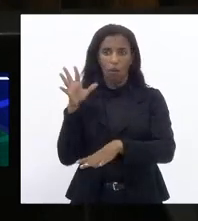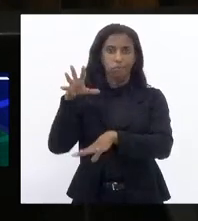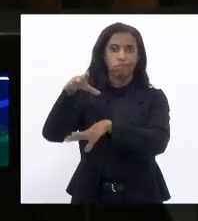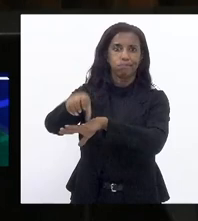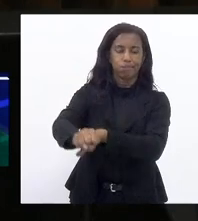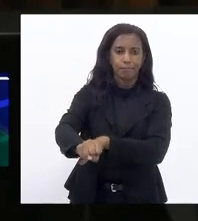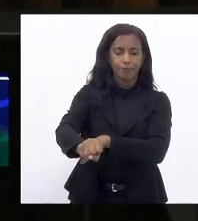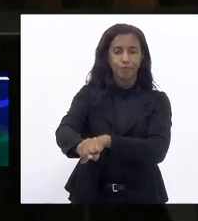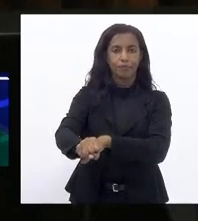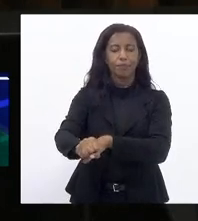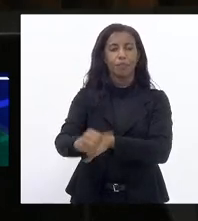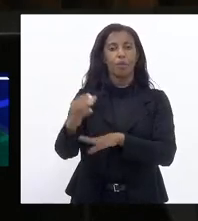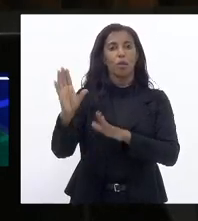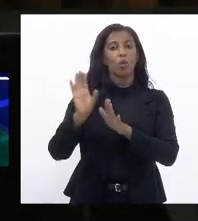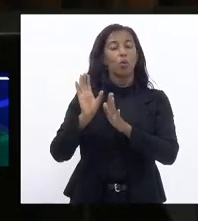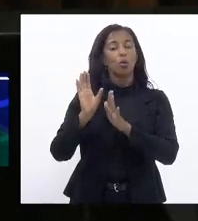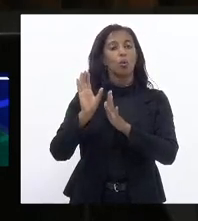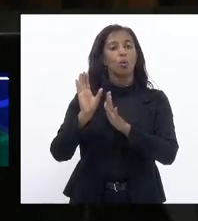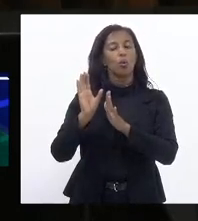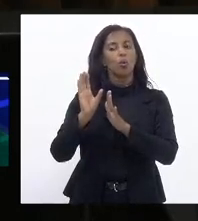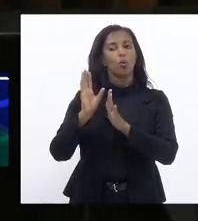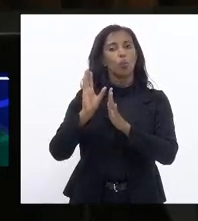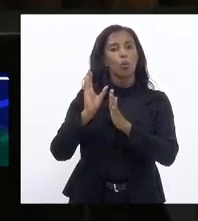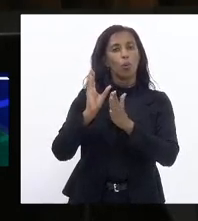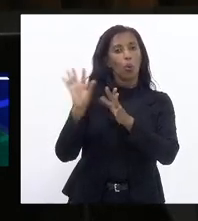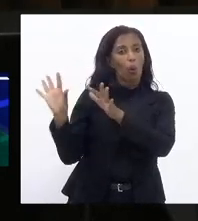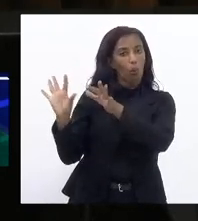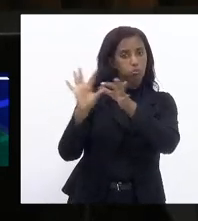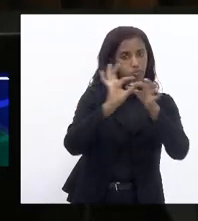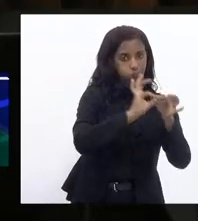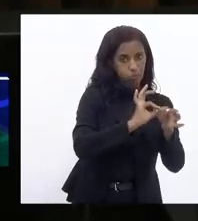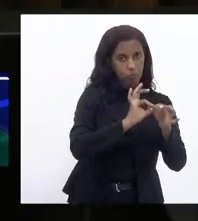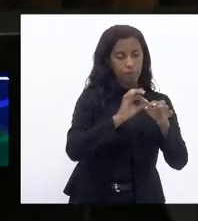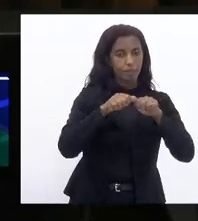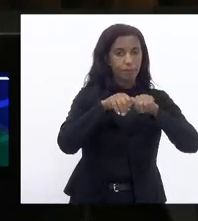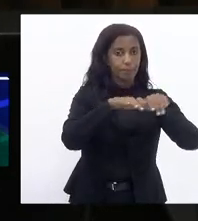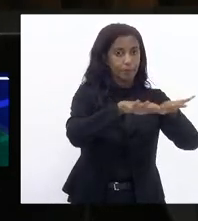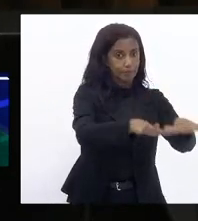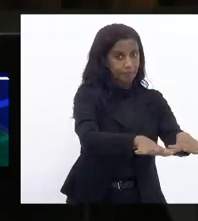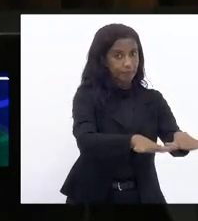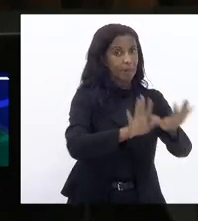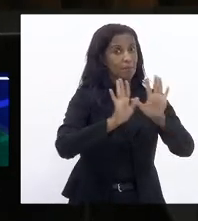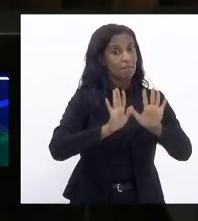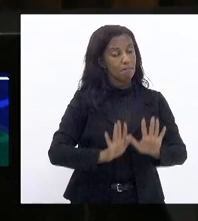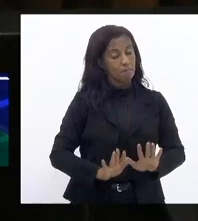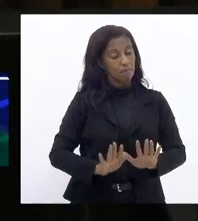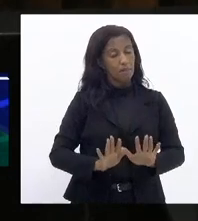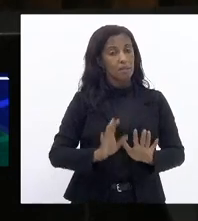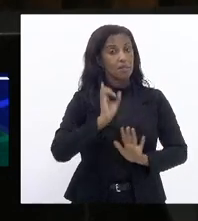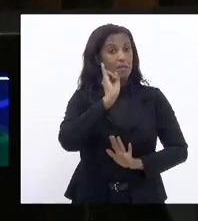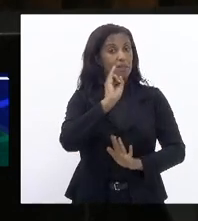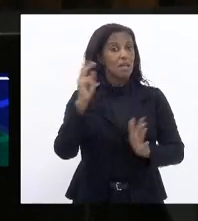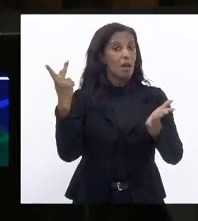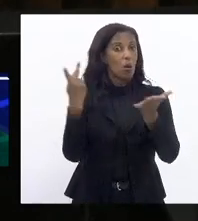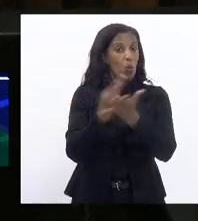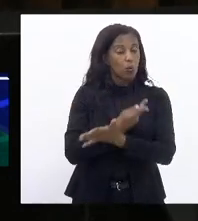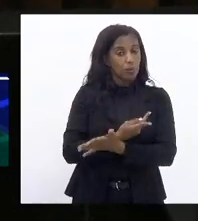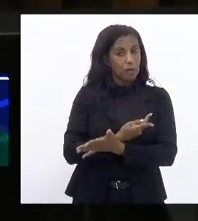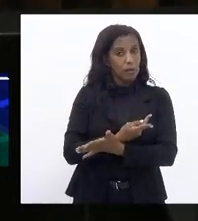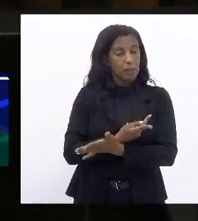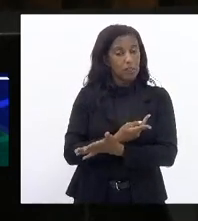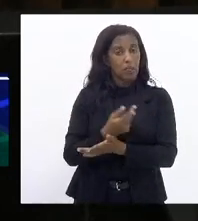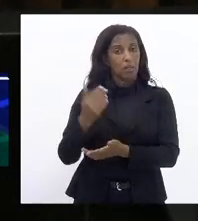programada. No contexto da pandemia, ele proibiu essa reintegração de posse, exceto se houver, por parte